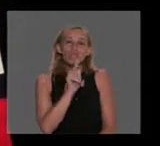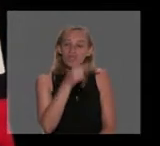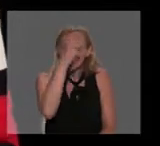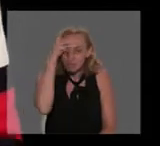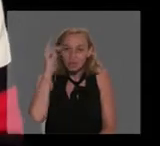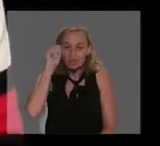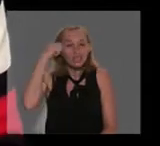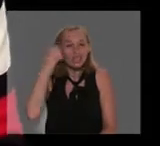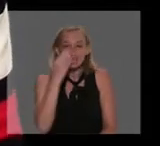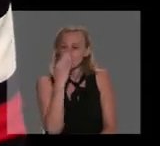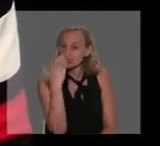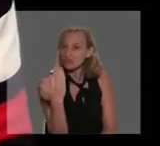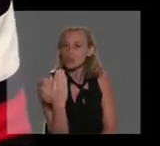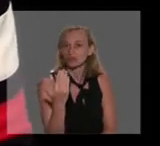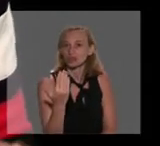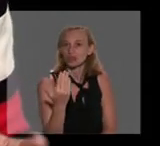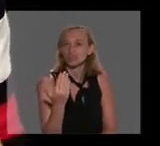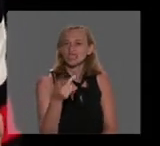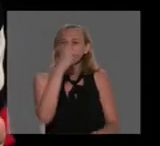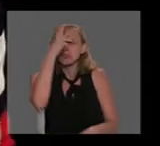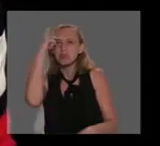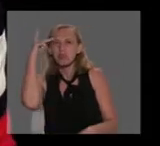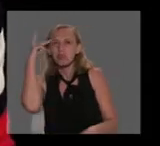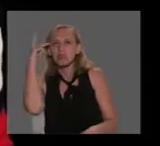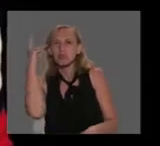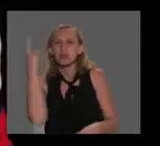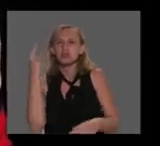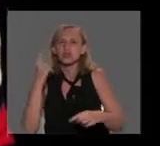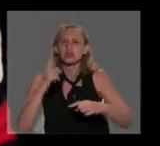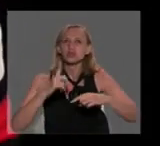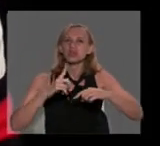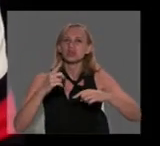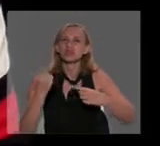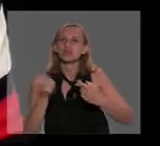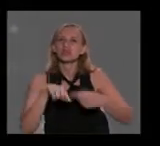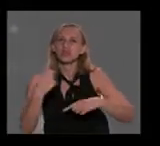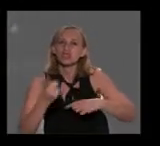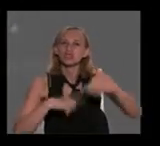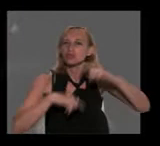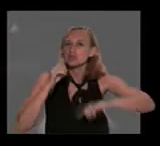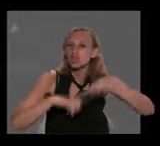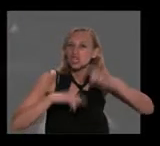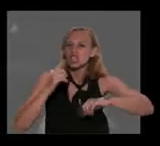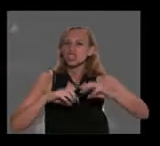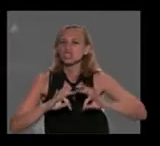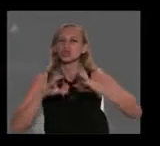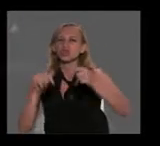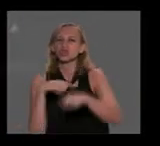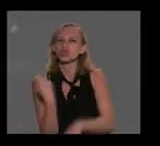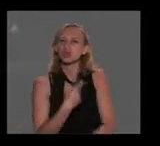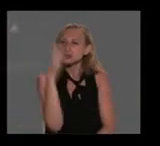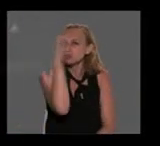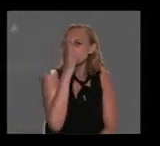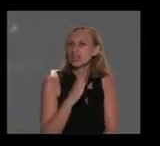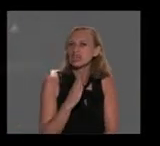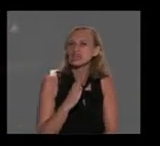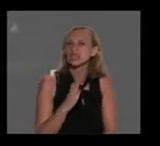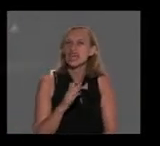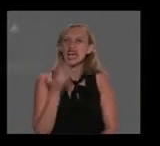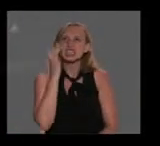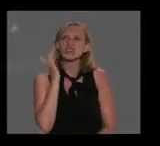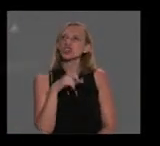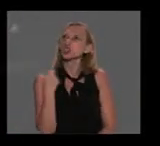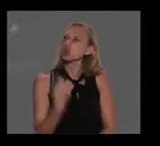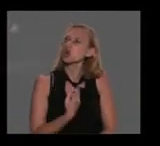achavam o seguinte, que depois das políticas de ações afirmativas no Brasil, de tantas outras pautas que começaram a ser levantadas no